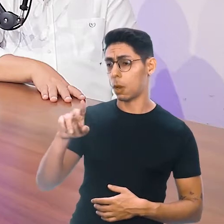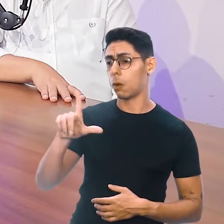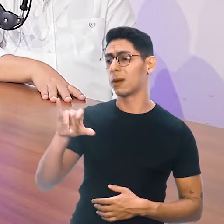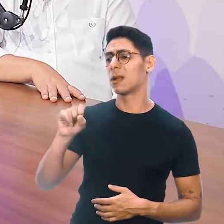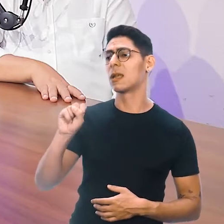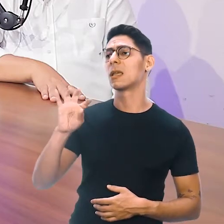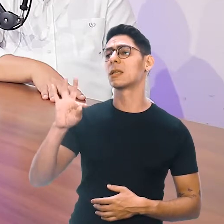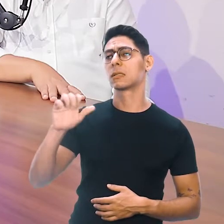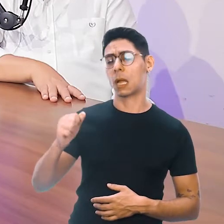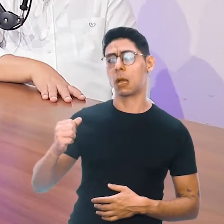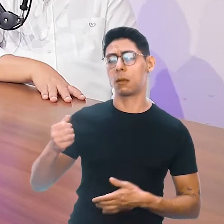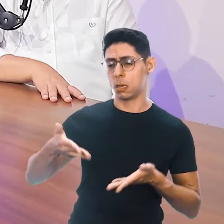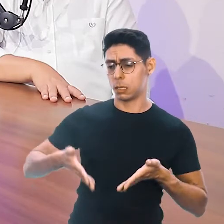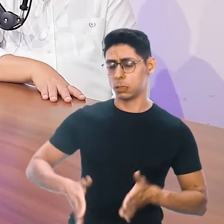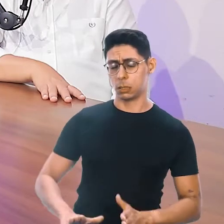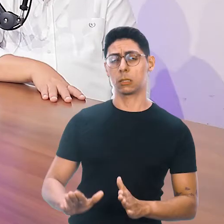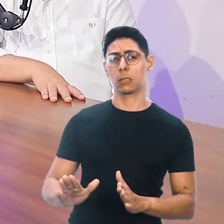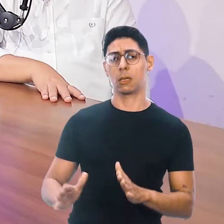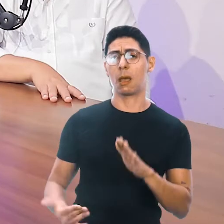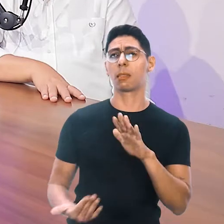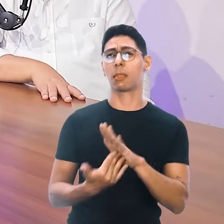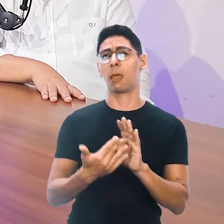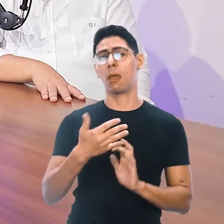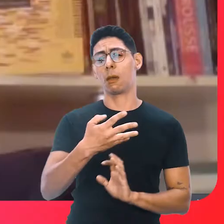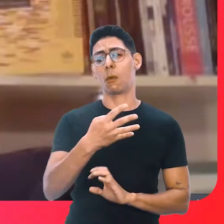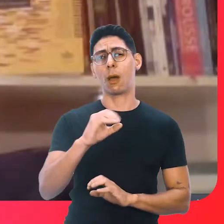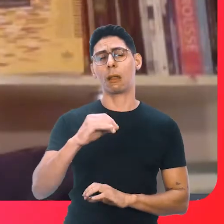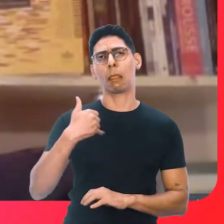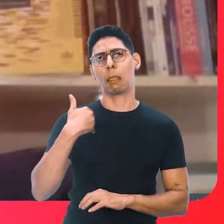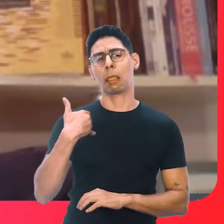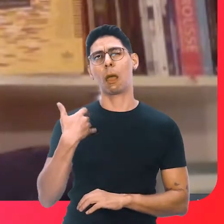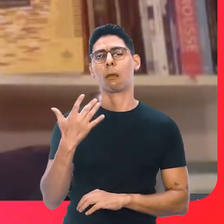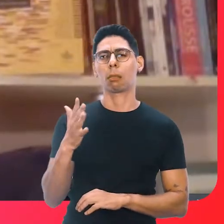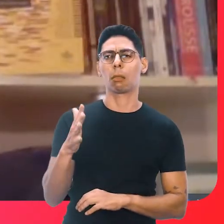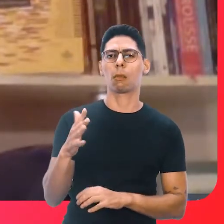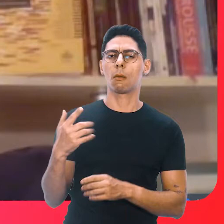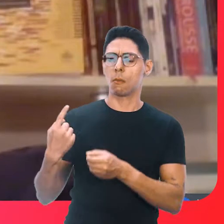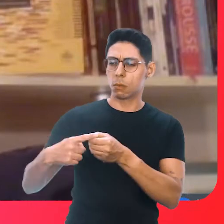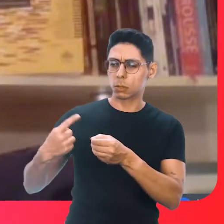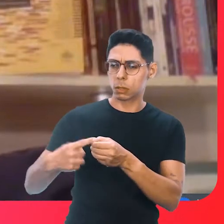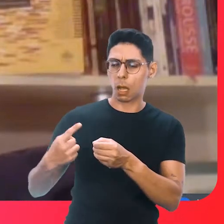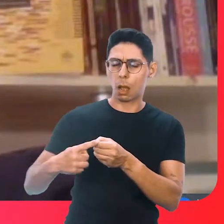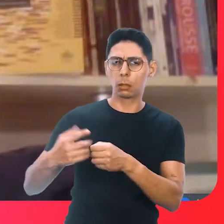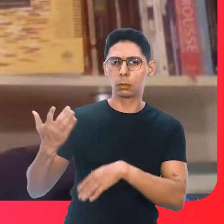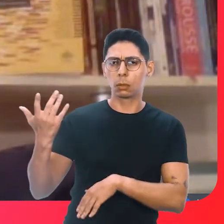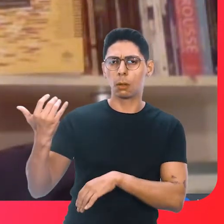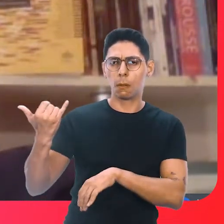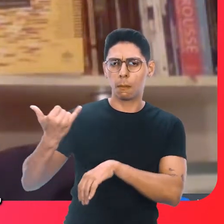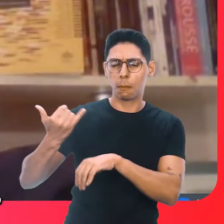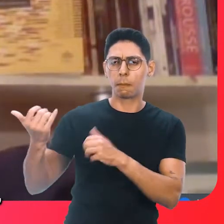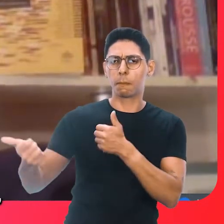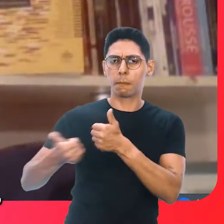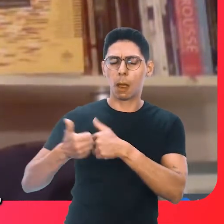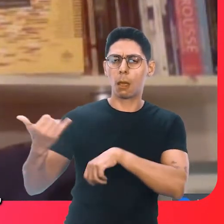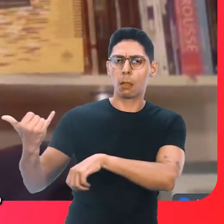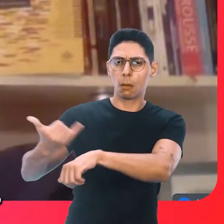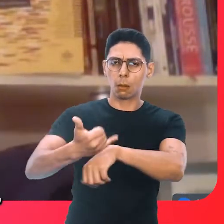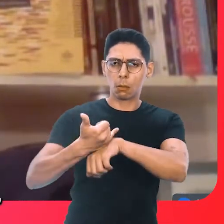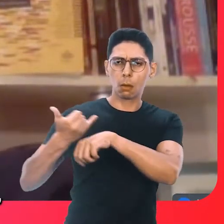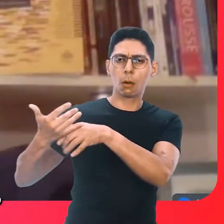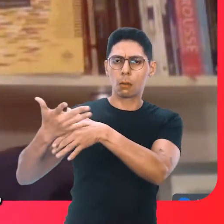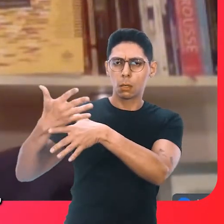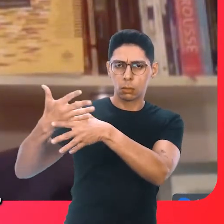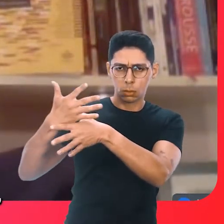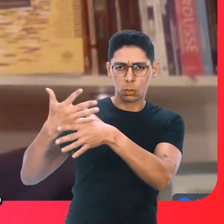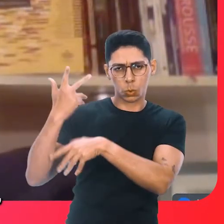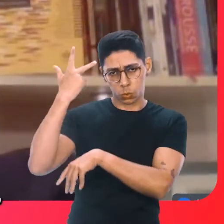fui criado, vivi até os 40 e tantos anos, numa cidade aqui, na região metropolitana da cidade de São Paulo, na